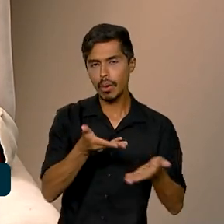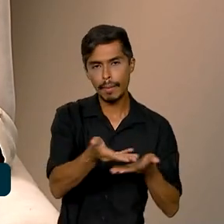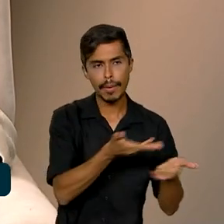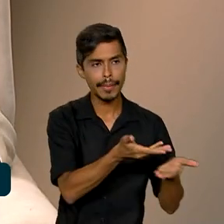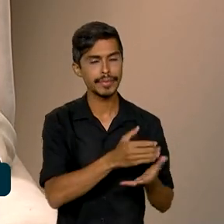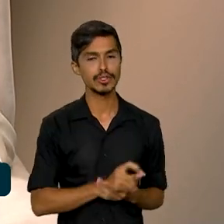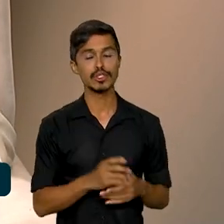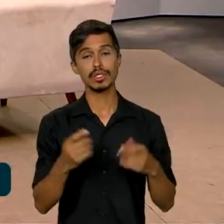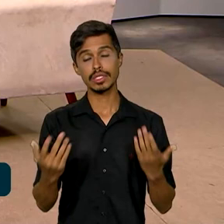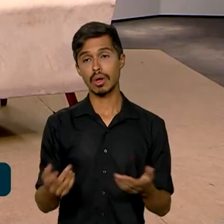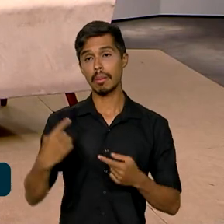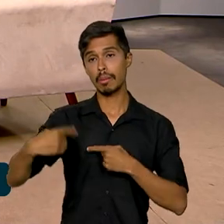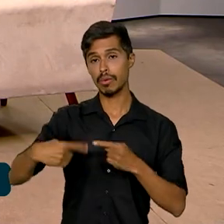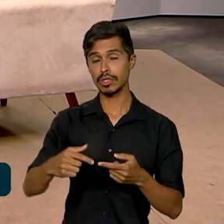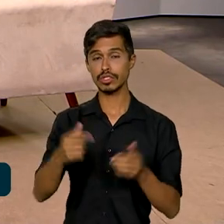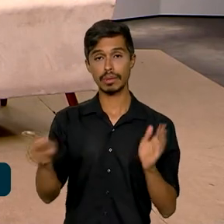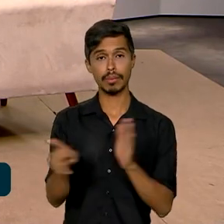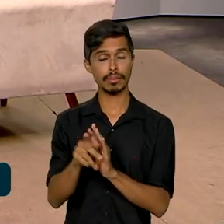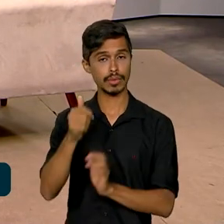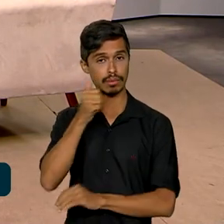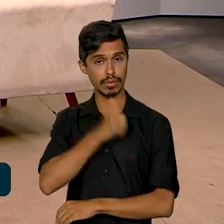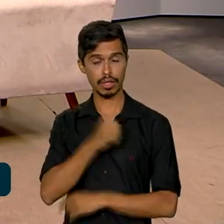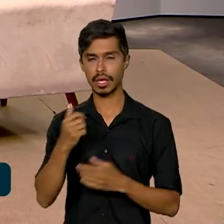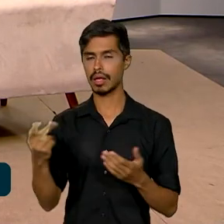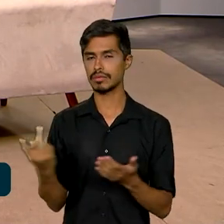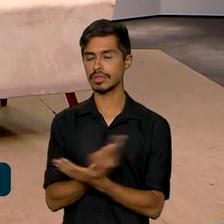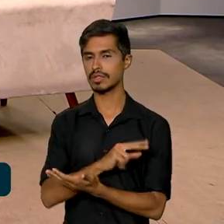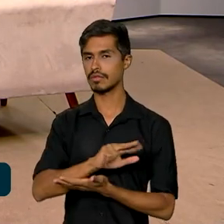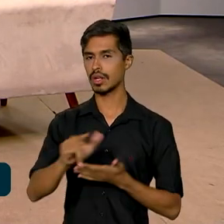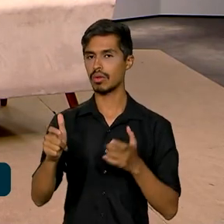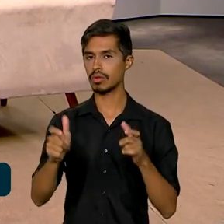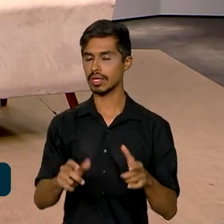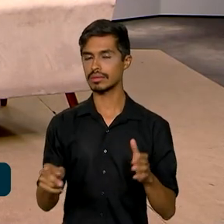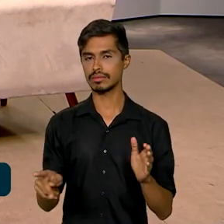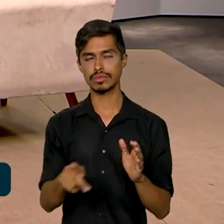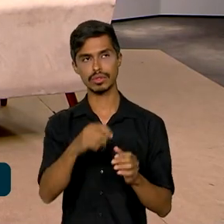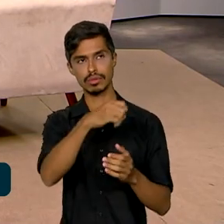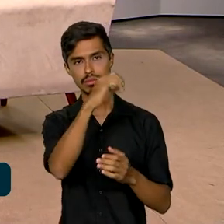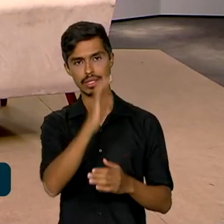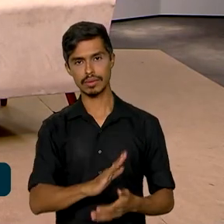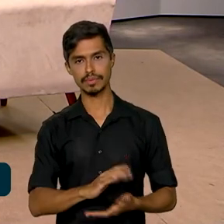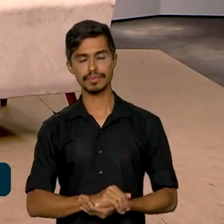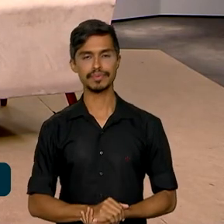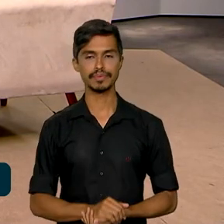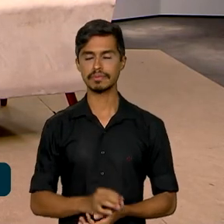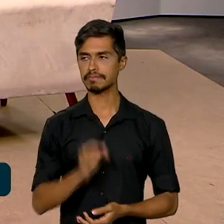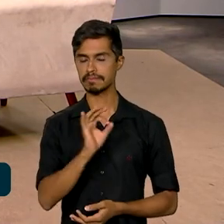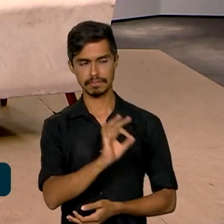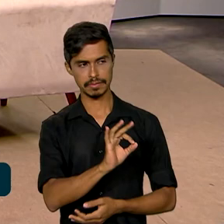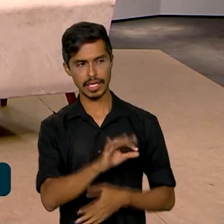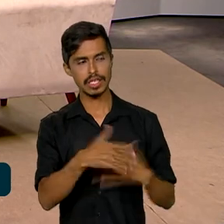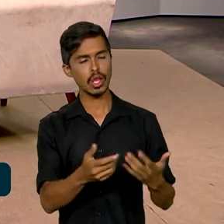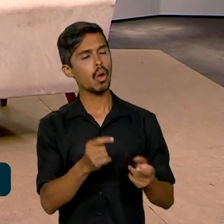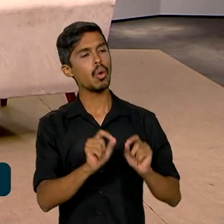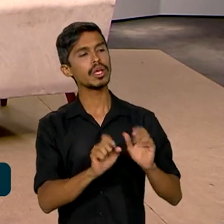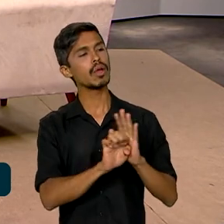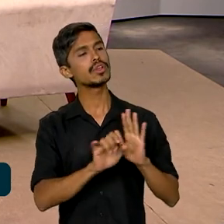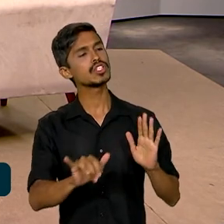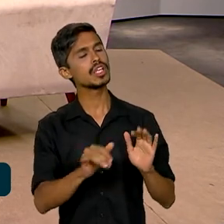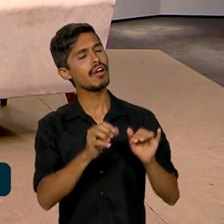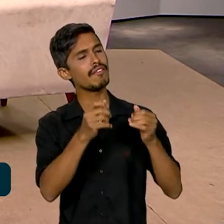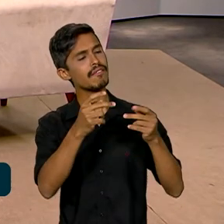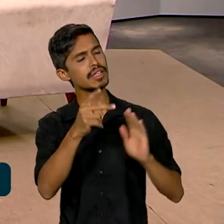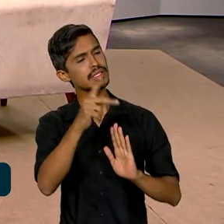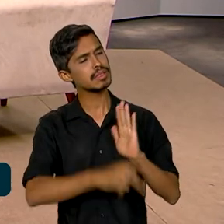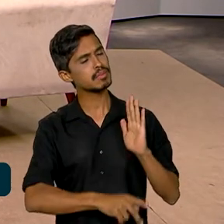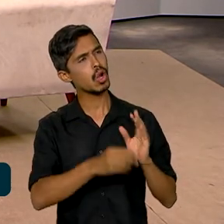ter política para as mulheres acontecendo em vários lugares do Brasil. Perfeito. E o que, que o edital prevê em termos de